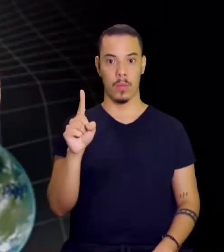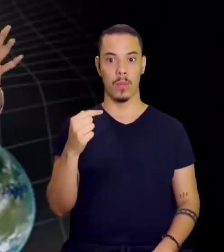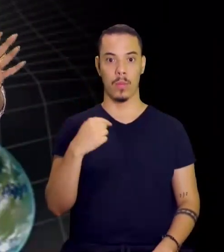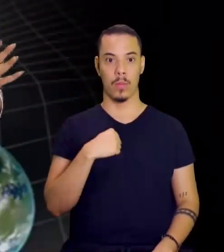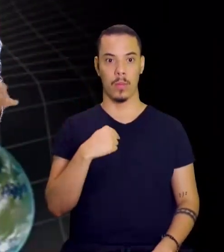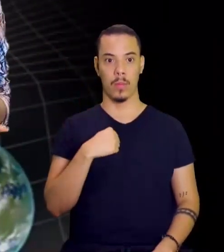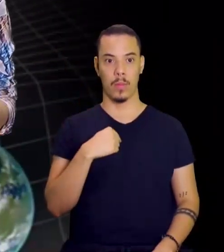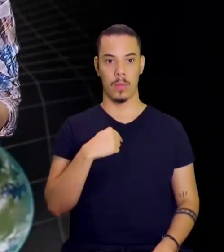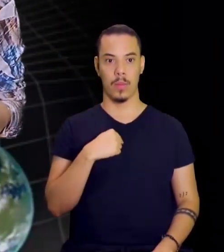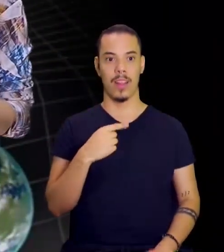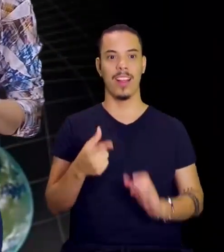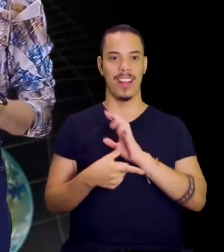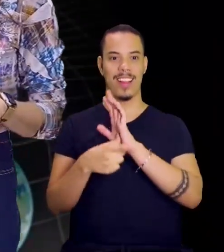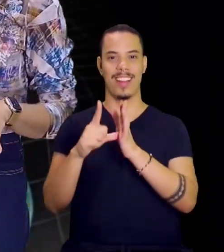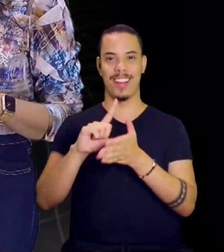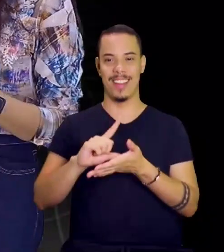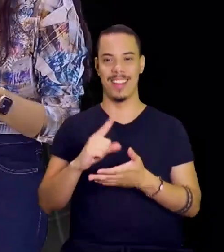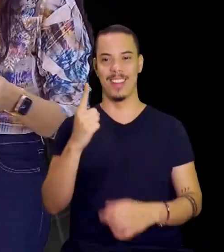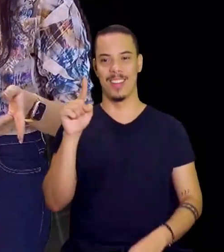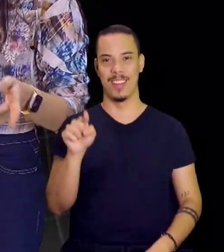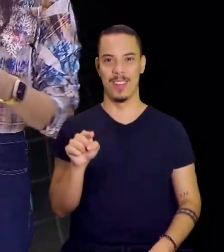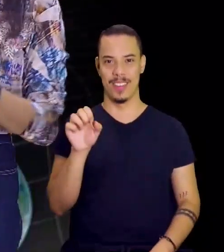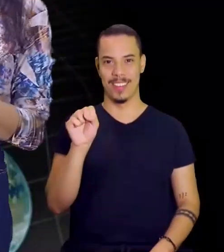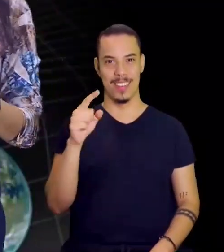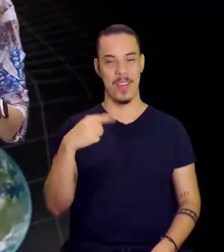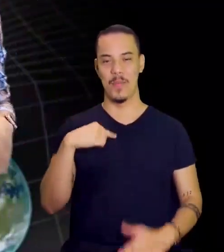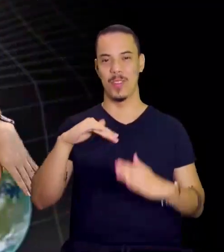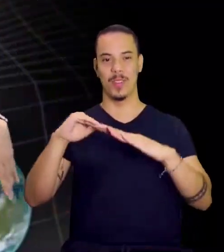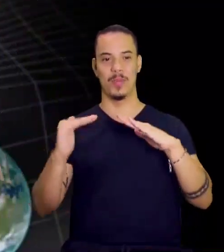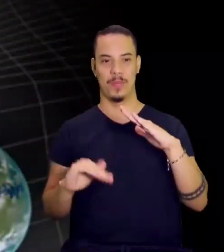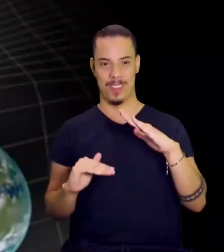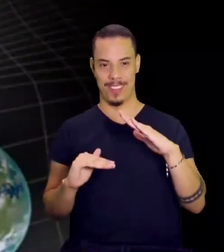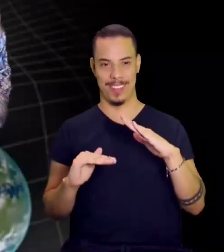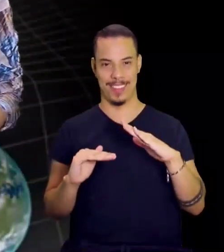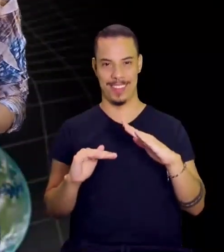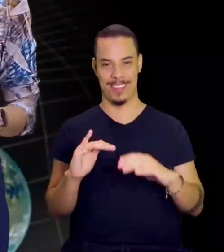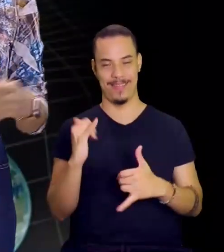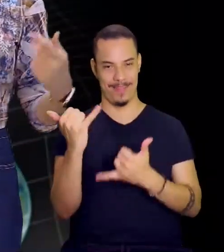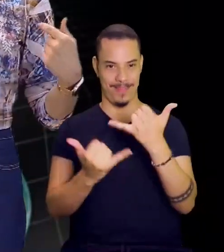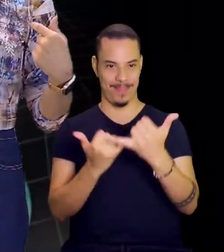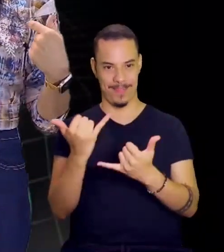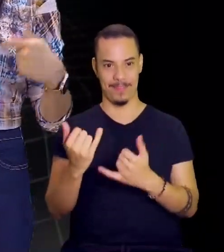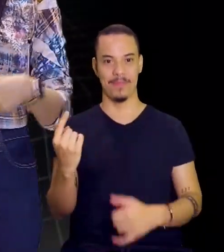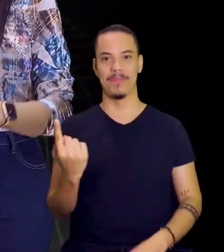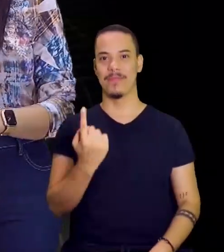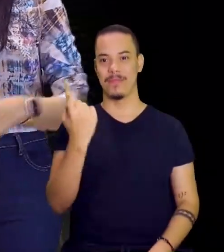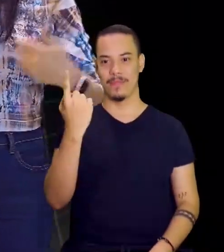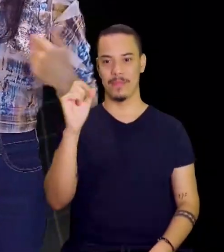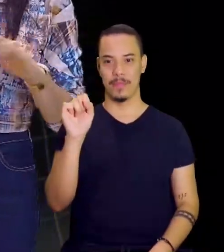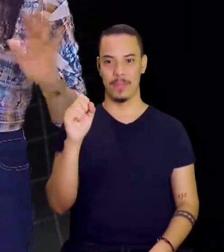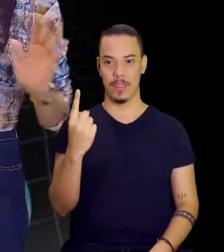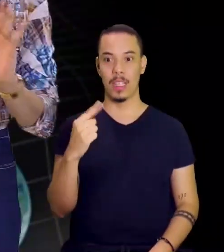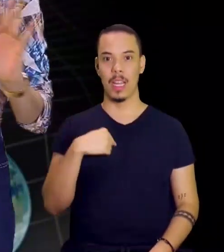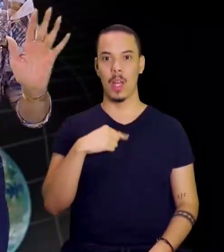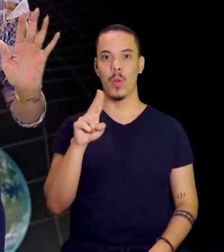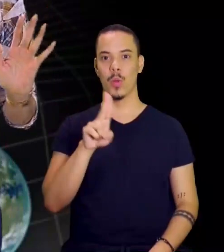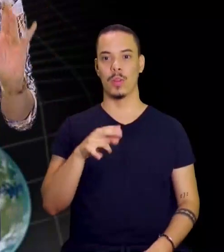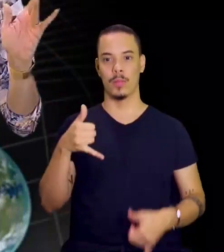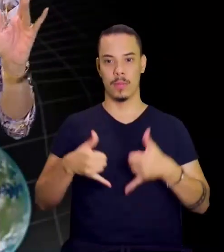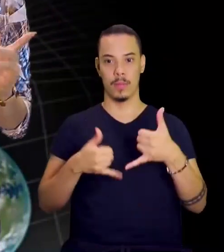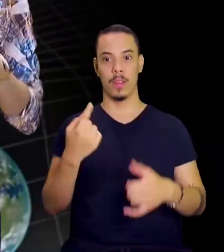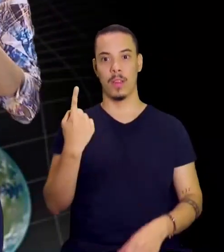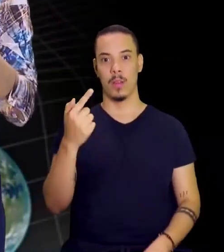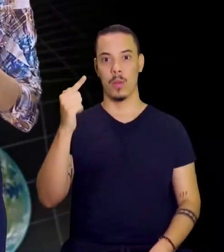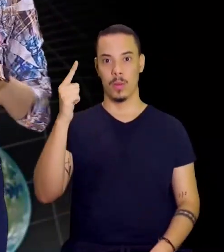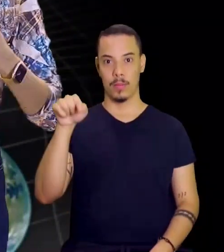aqui... Era 1,82 m, mas com a idade diminui. Não, brincadeira, 1,81 m. Eu aqui com saltinho, mas eu tenho 70,